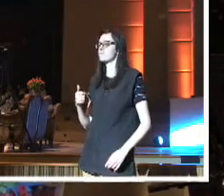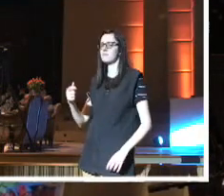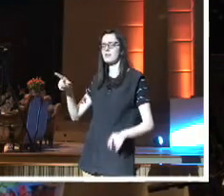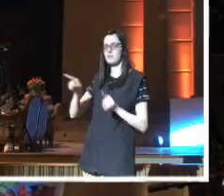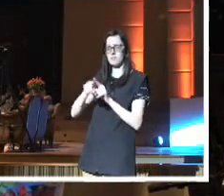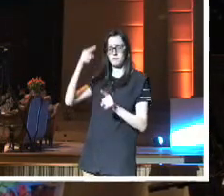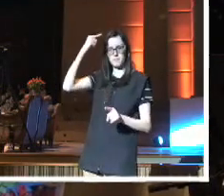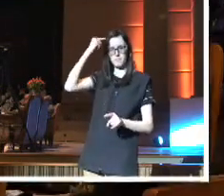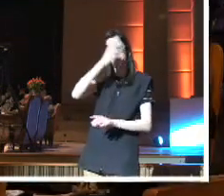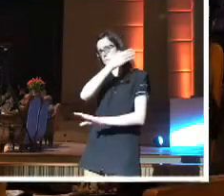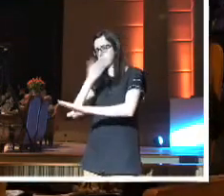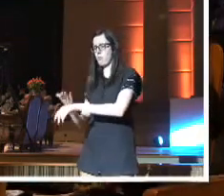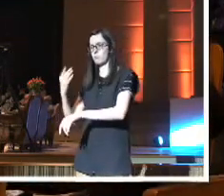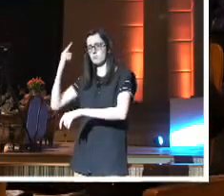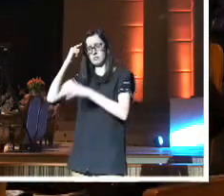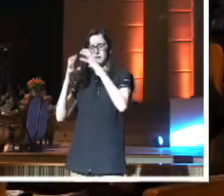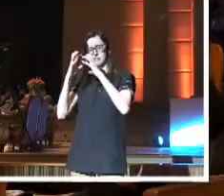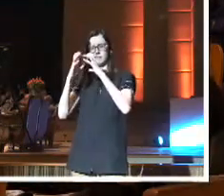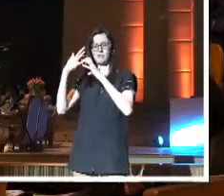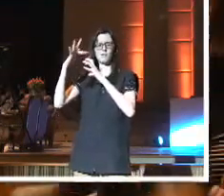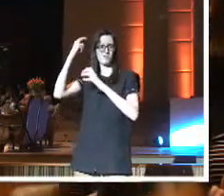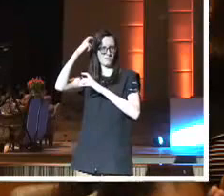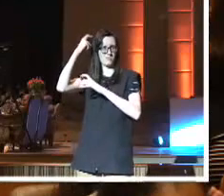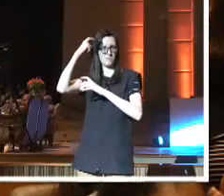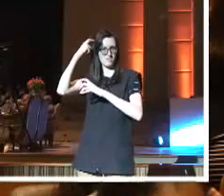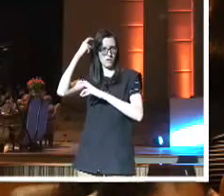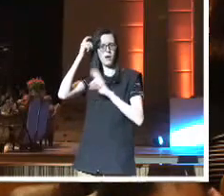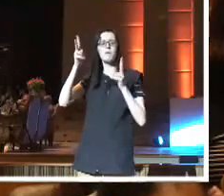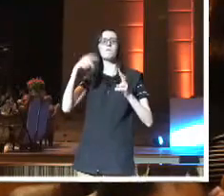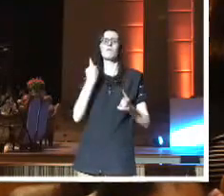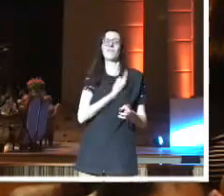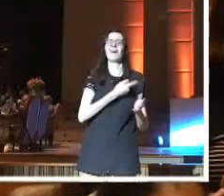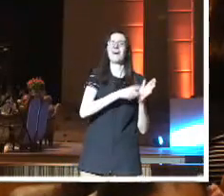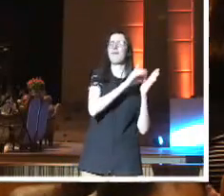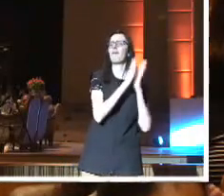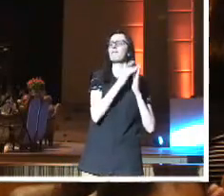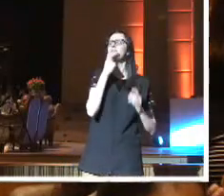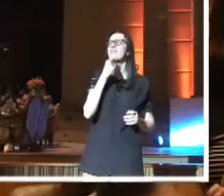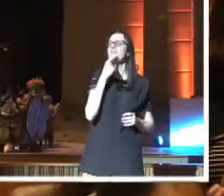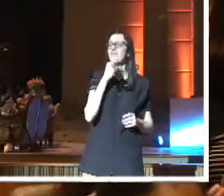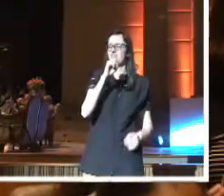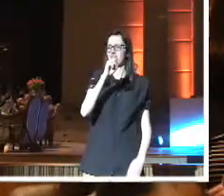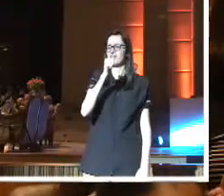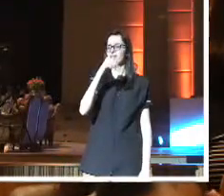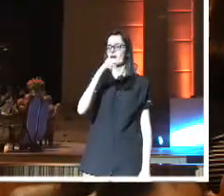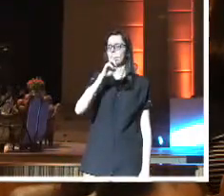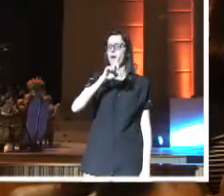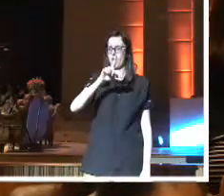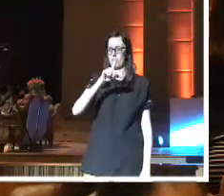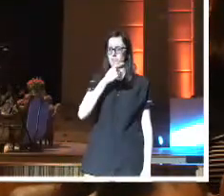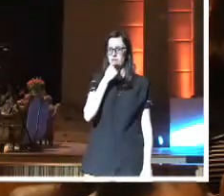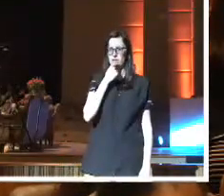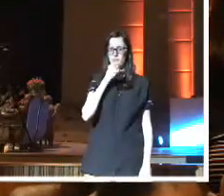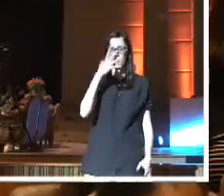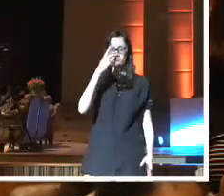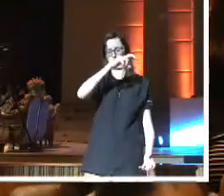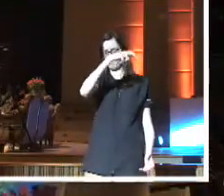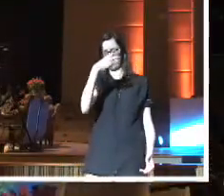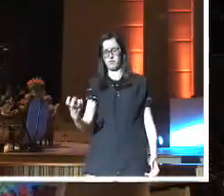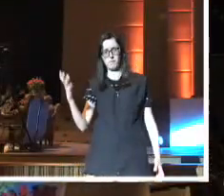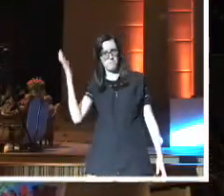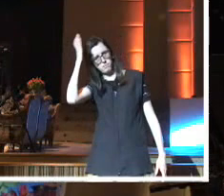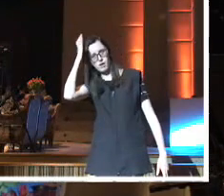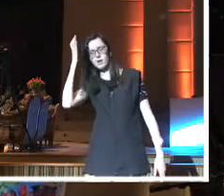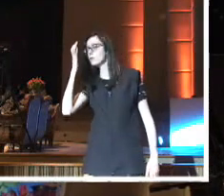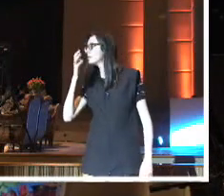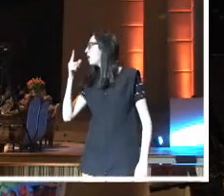traumatismo craniano, também caiu, bateu a cabeça, mesmo caso que a gente orou aqui por esse menino, e está toda a família aqui, acena aqui, Marquinhos, assim, só